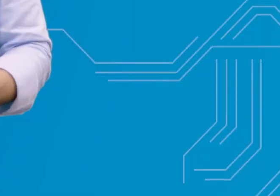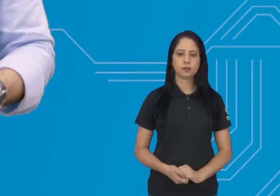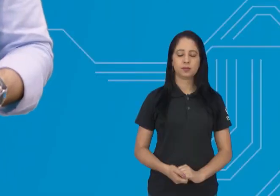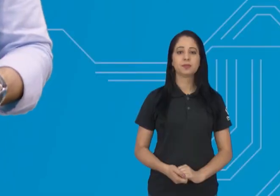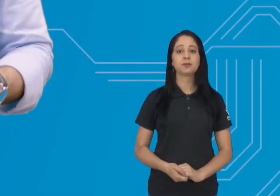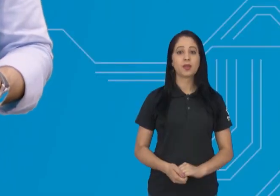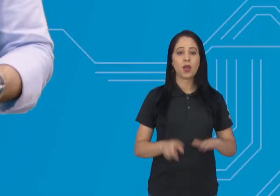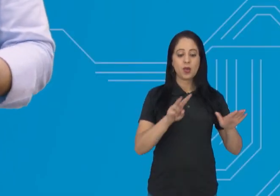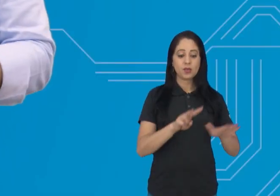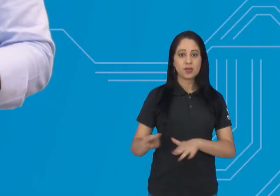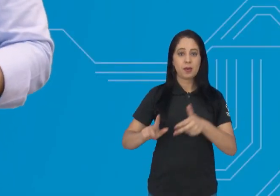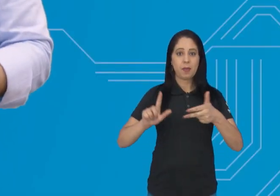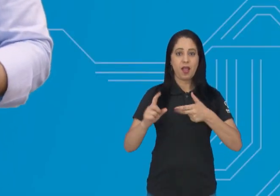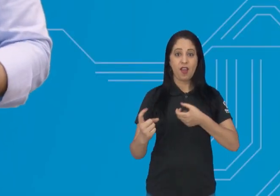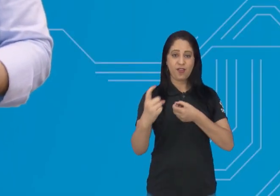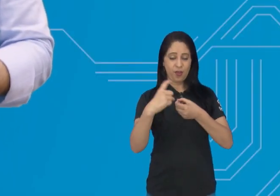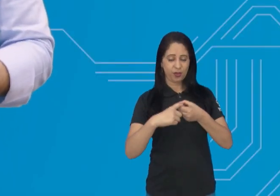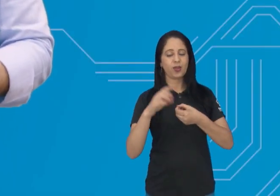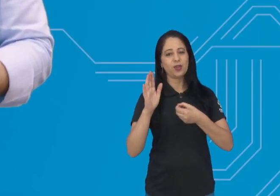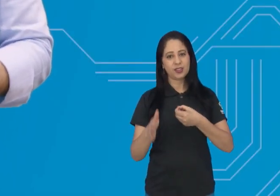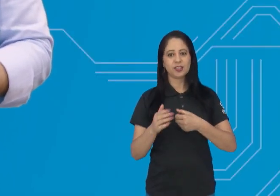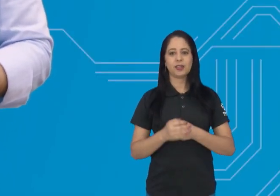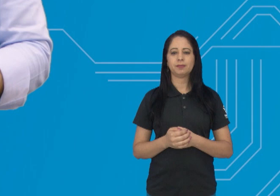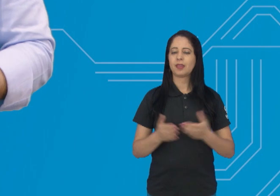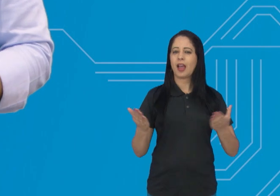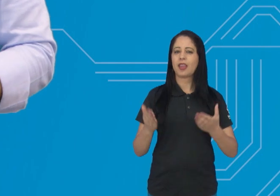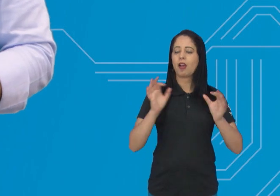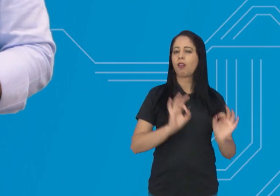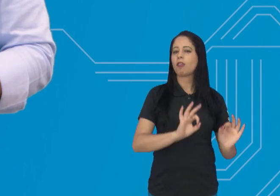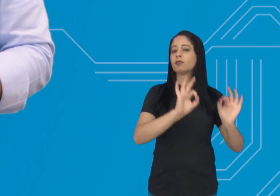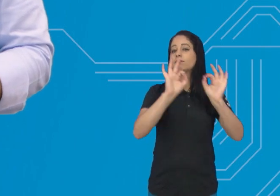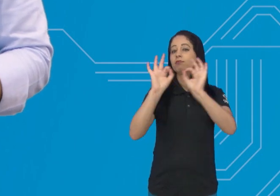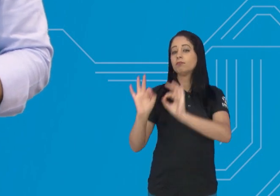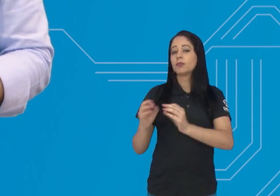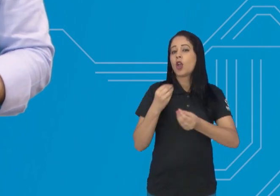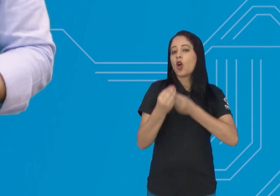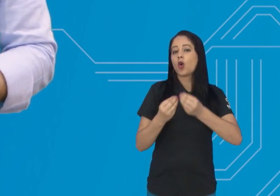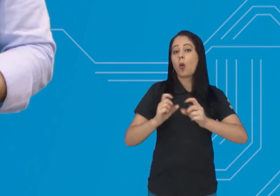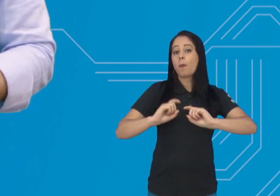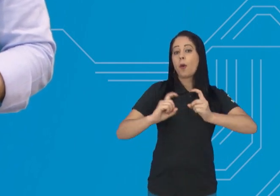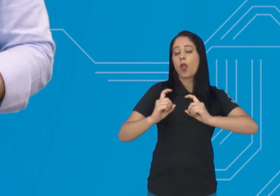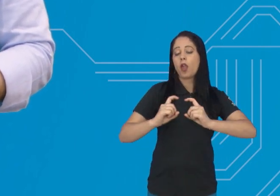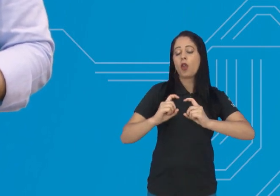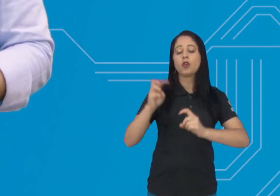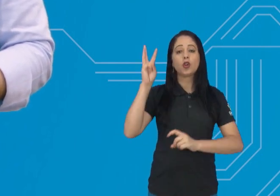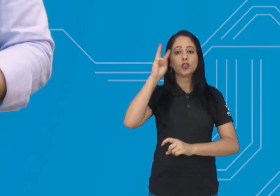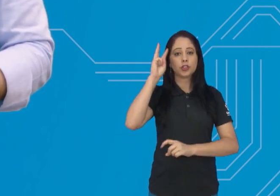E o Semana Legislativa está de volta. Agora a gente confere como foi a sessão da terça-feira,